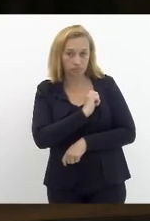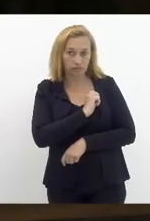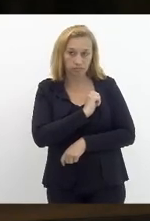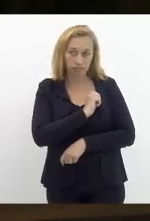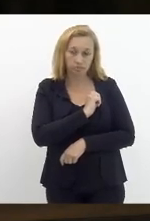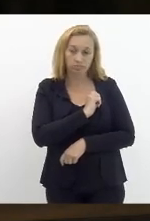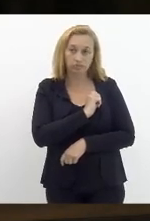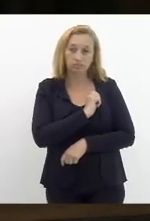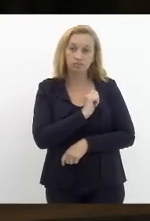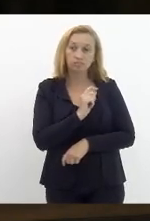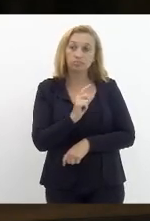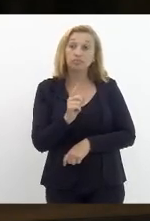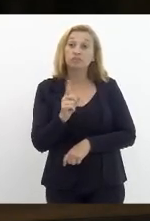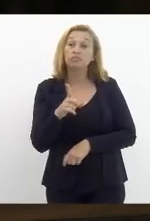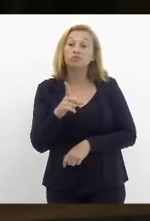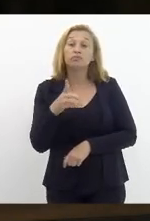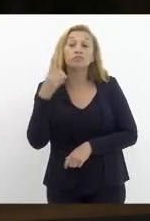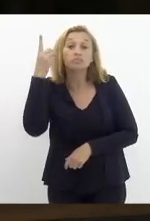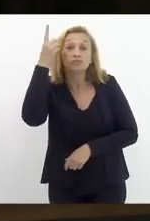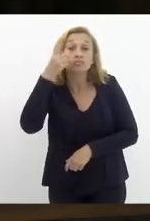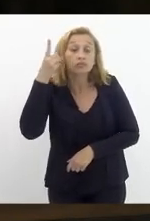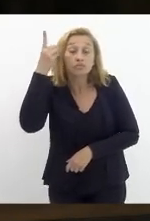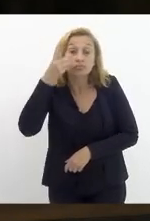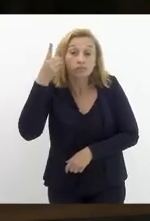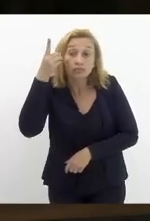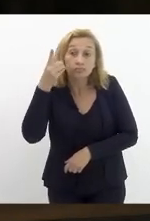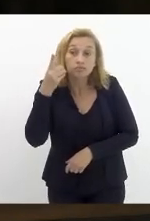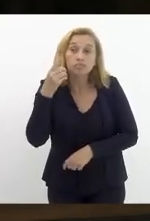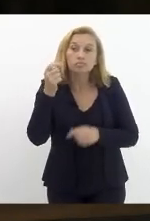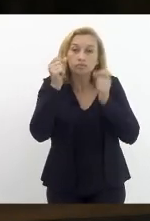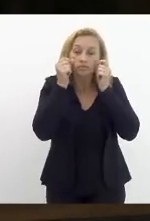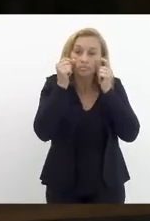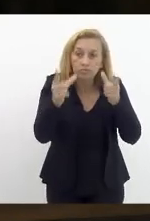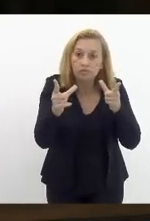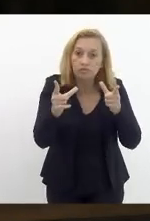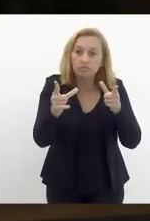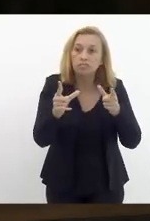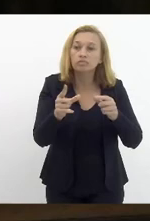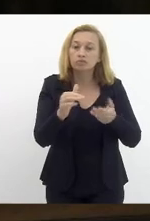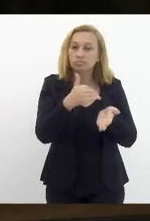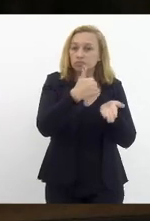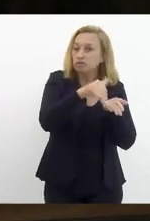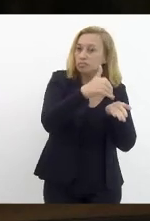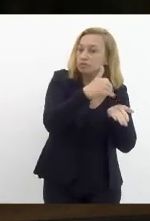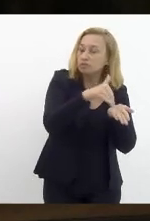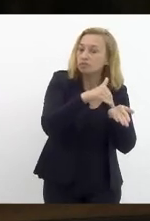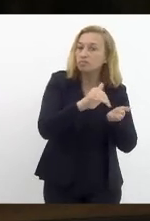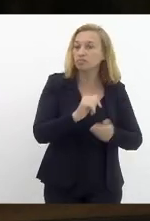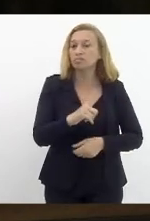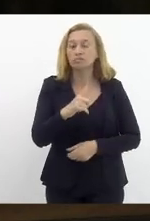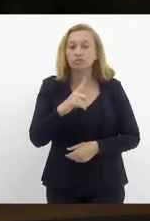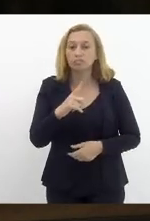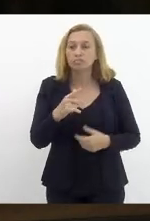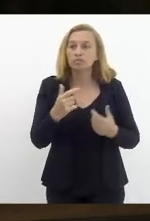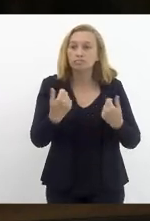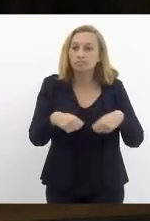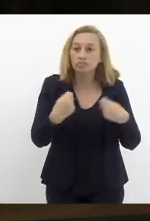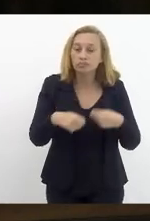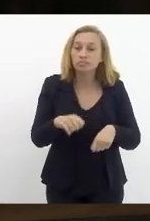fiscal, foram os deputados que alertaram os secretários que tinham que